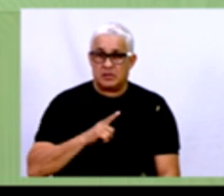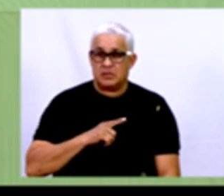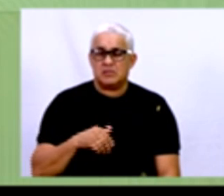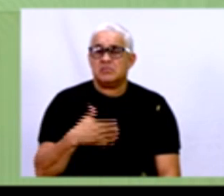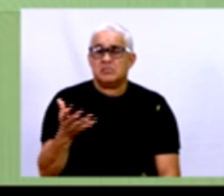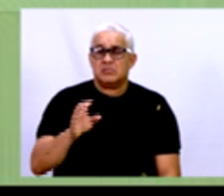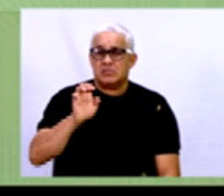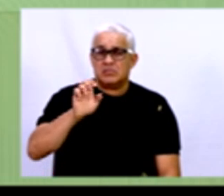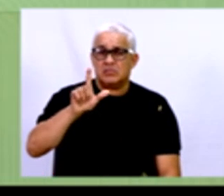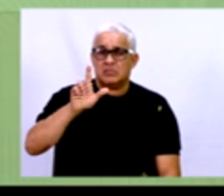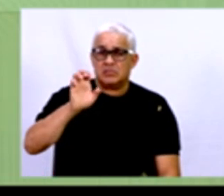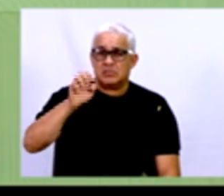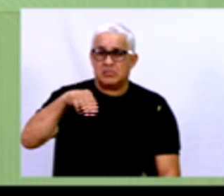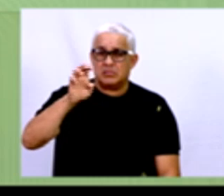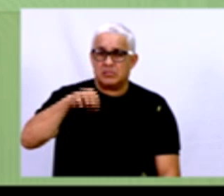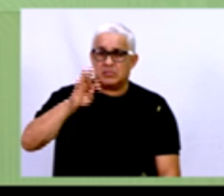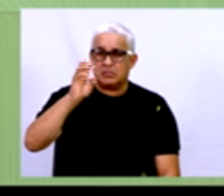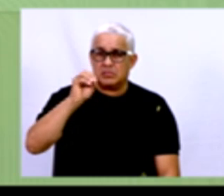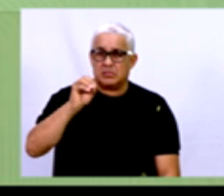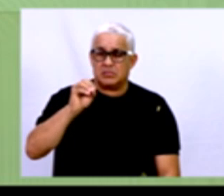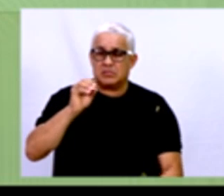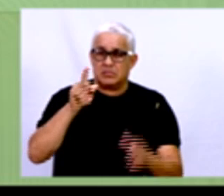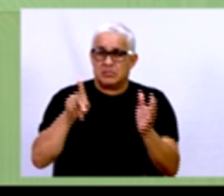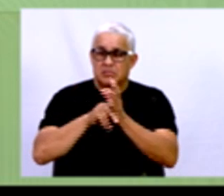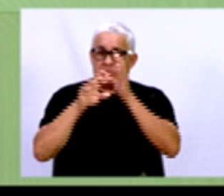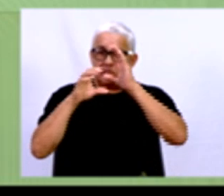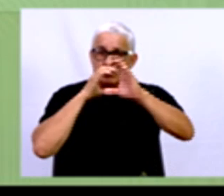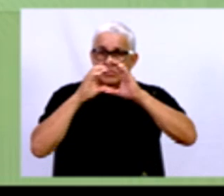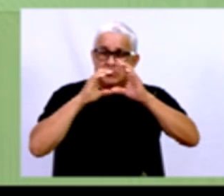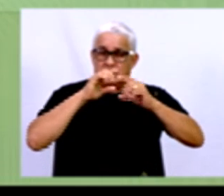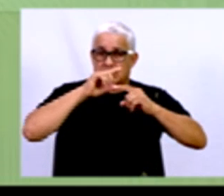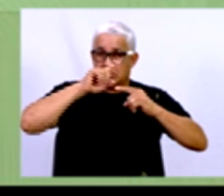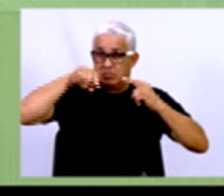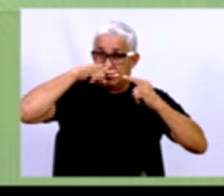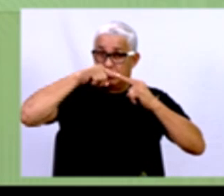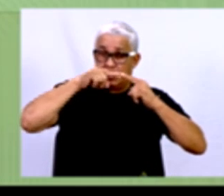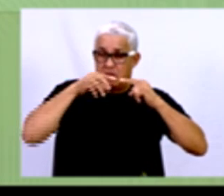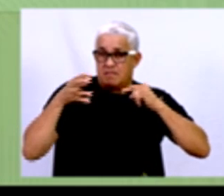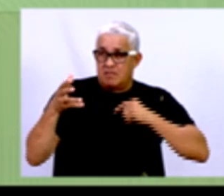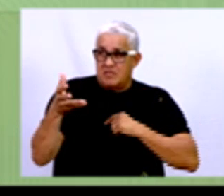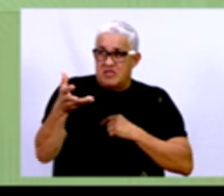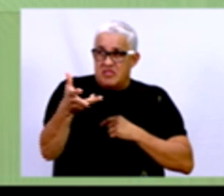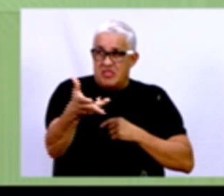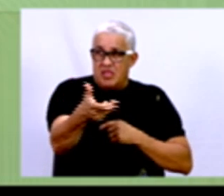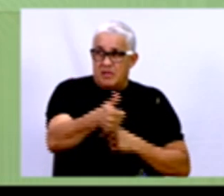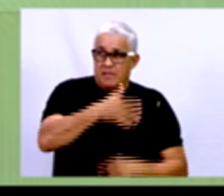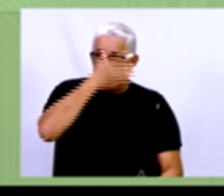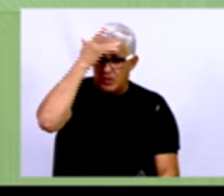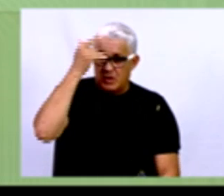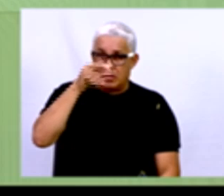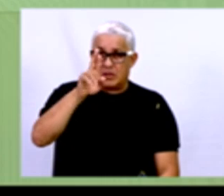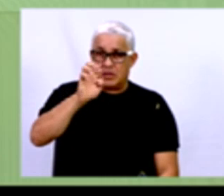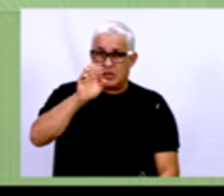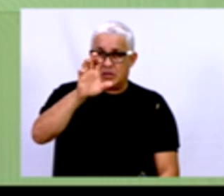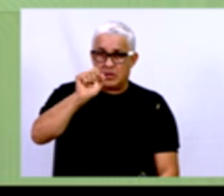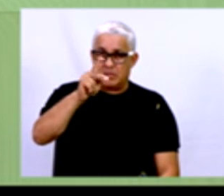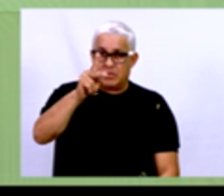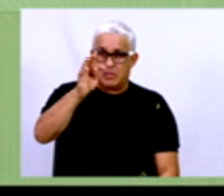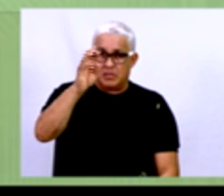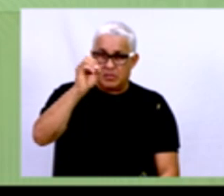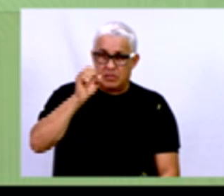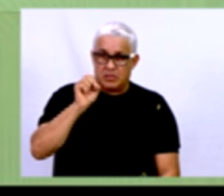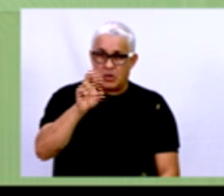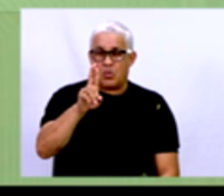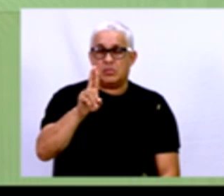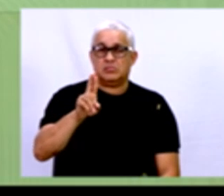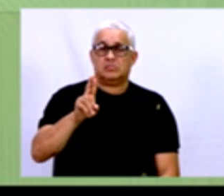é o elemento da comunicação que visa, né, convencer o receptor a adquirir um produto,